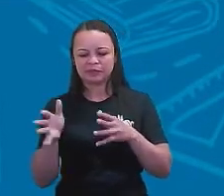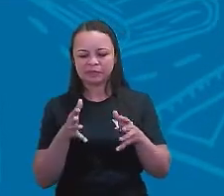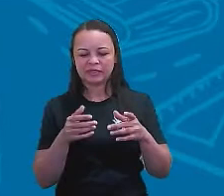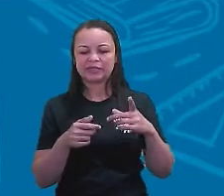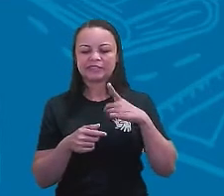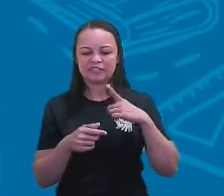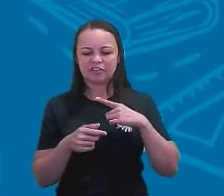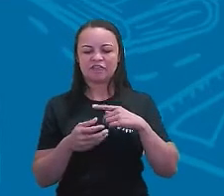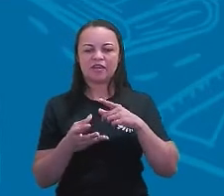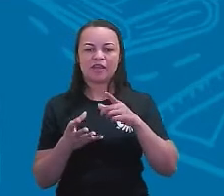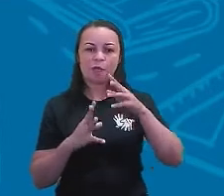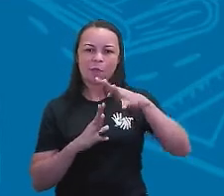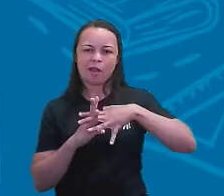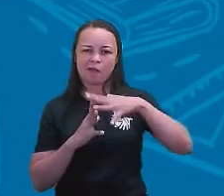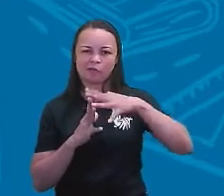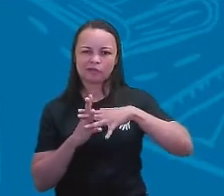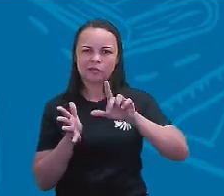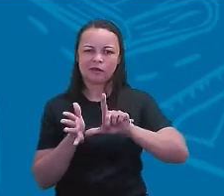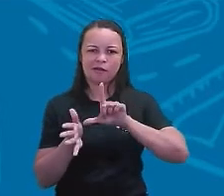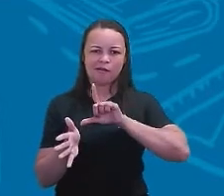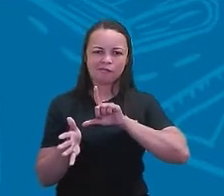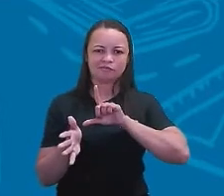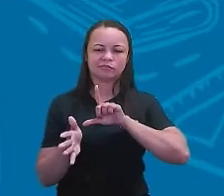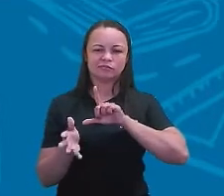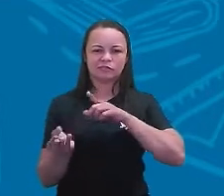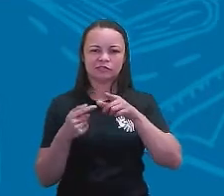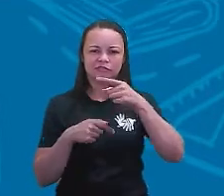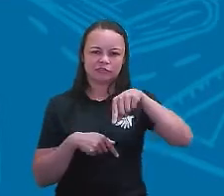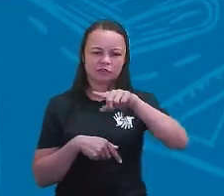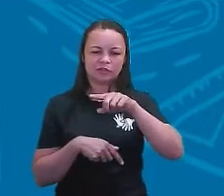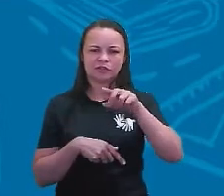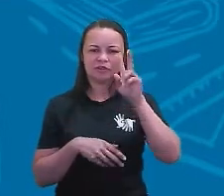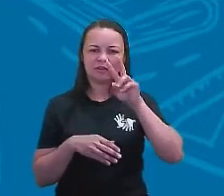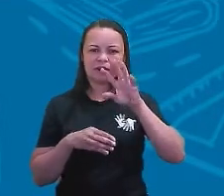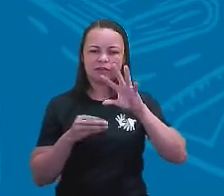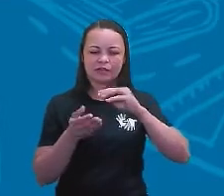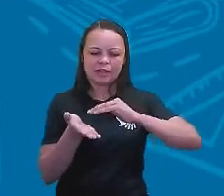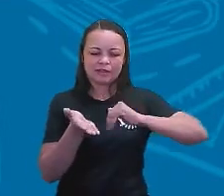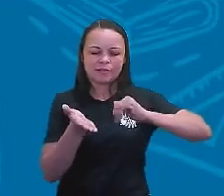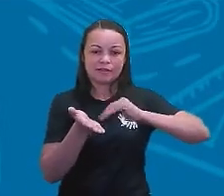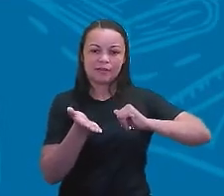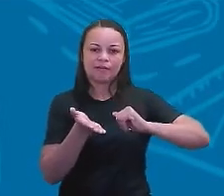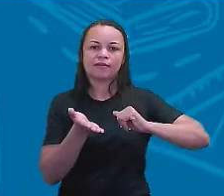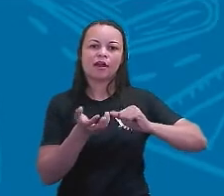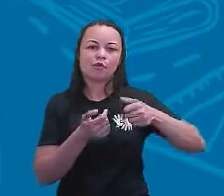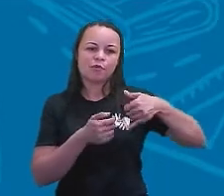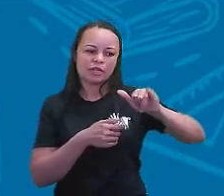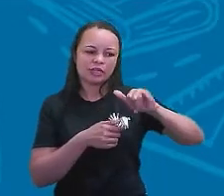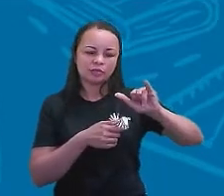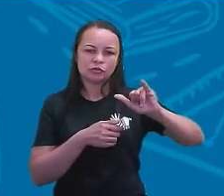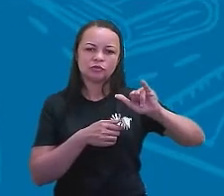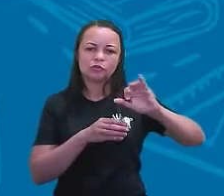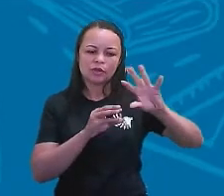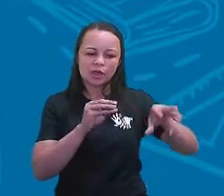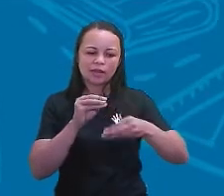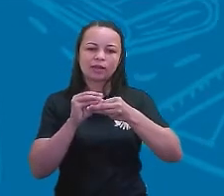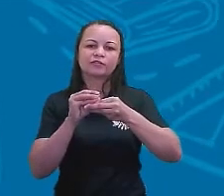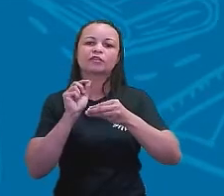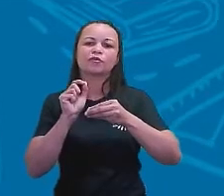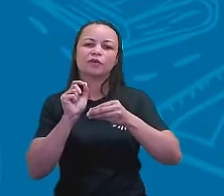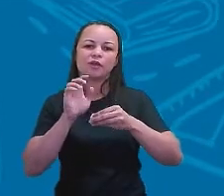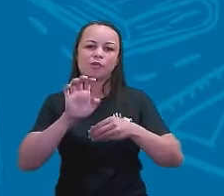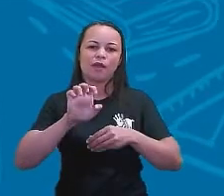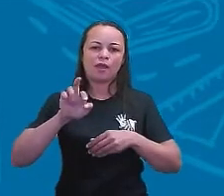uma consoante, tá? Você vai exatamente retirar o Y, coloca aí e acrescenta o ER.